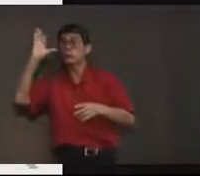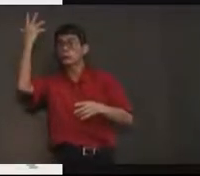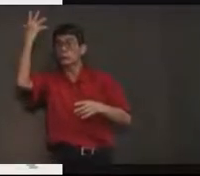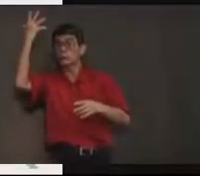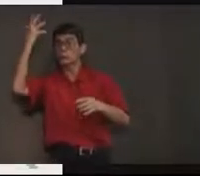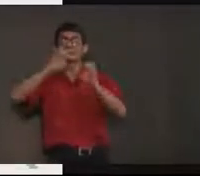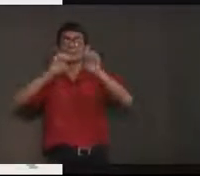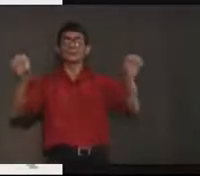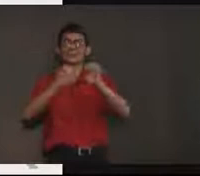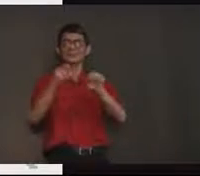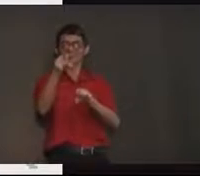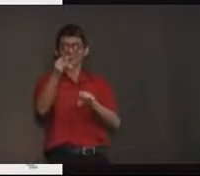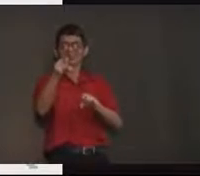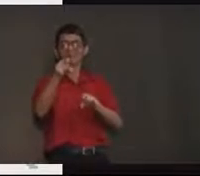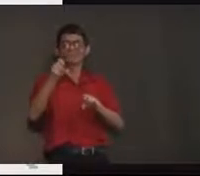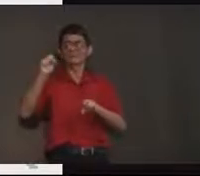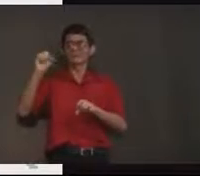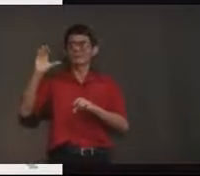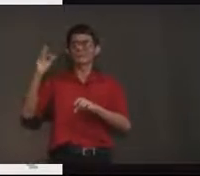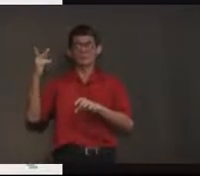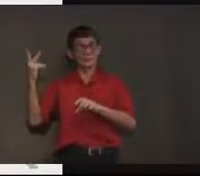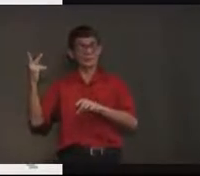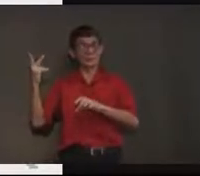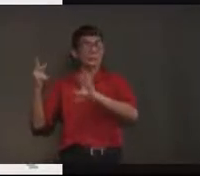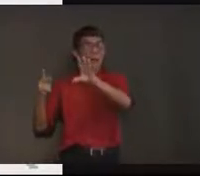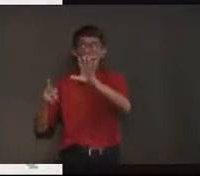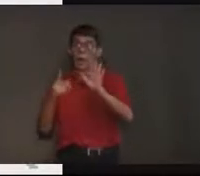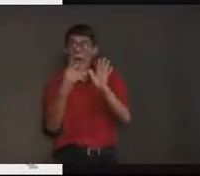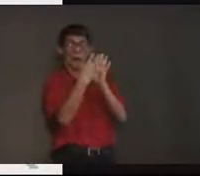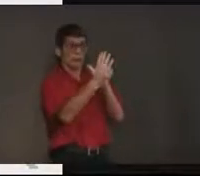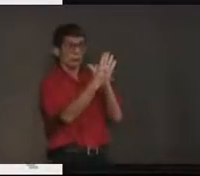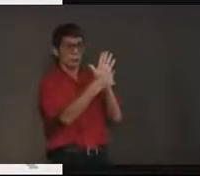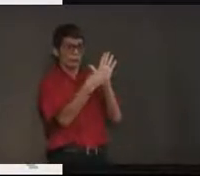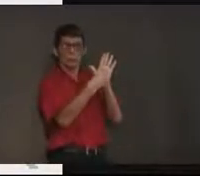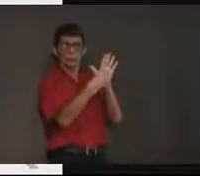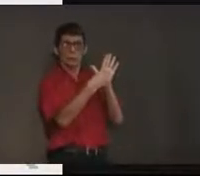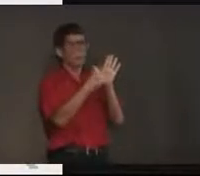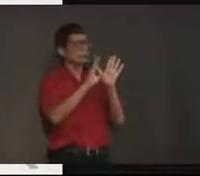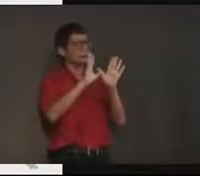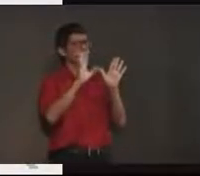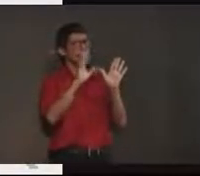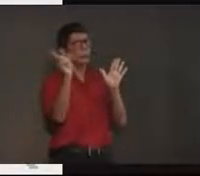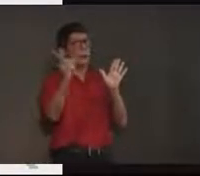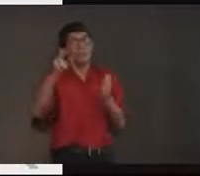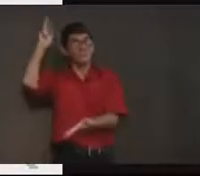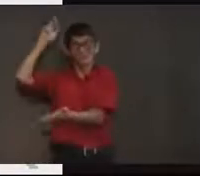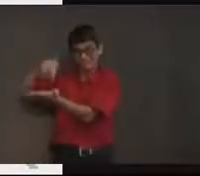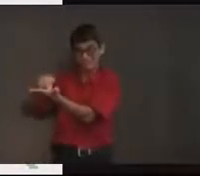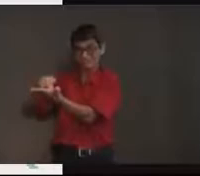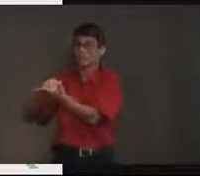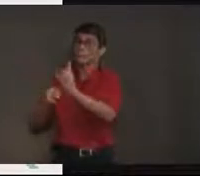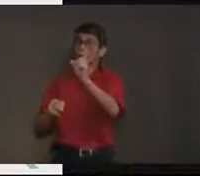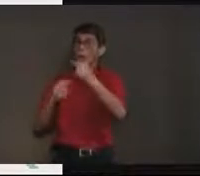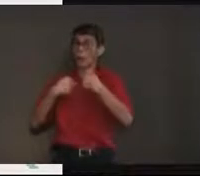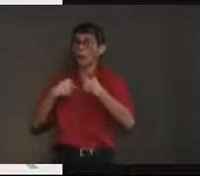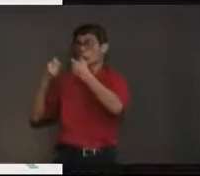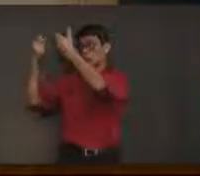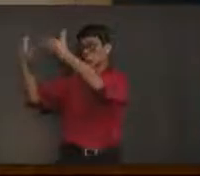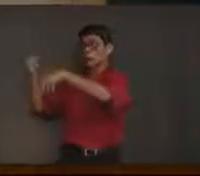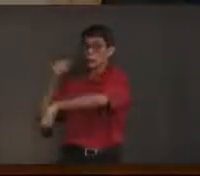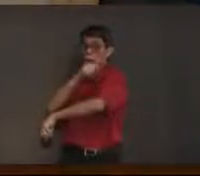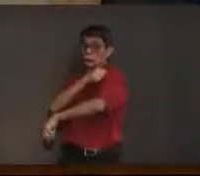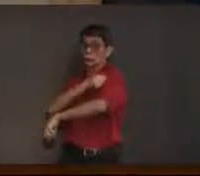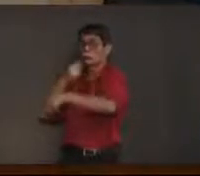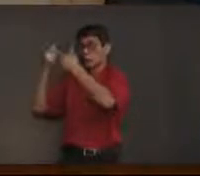cheirosinha e claro modelo é modelo modelo não é a realidade a gente tenta eu tento dizer isso para os meus alunos a